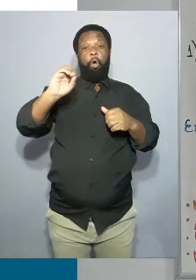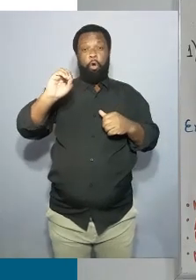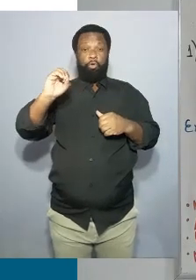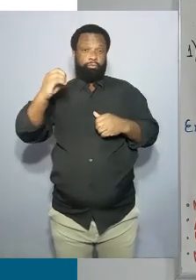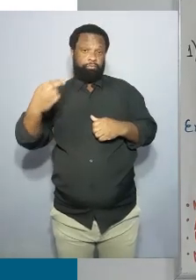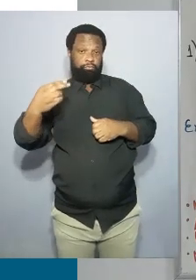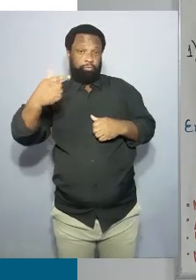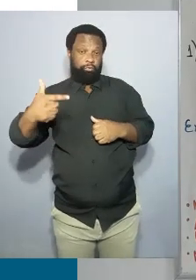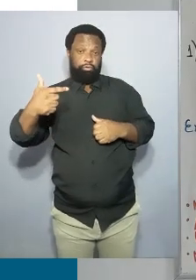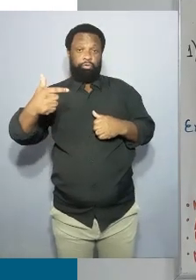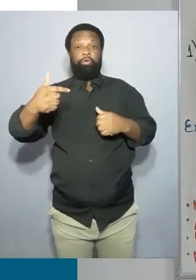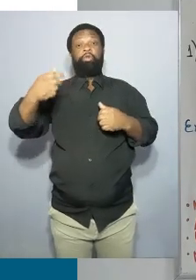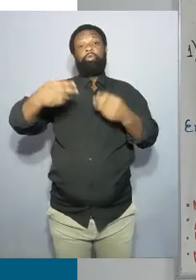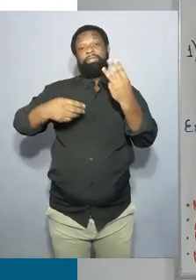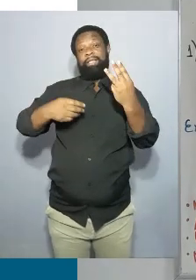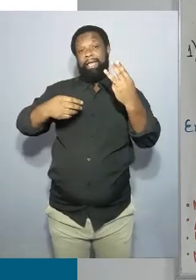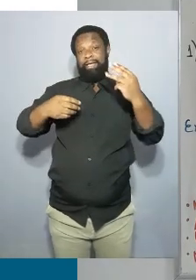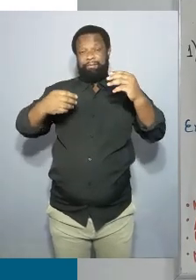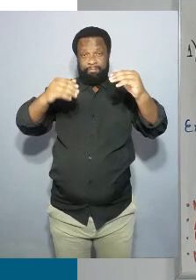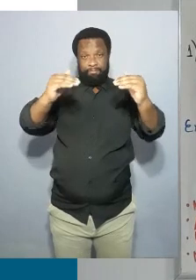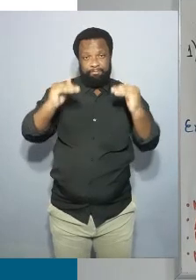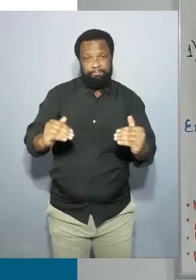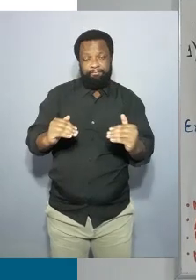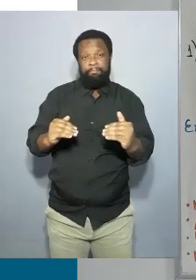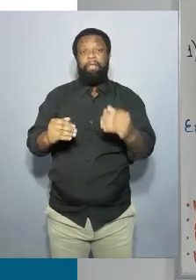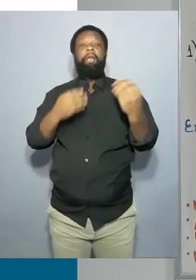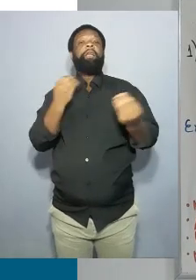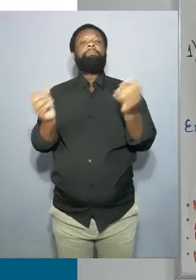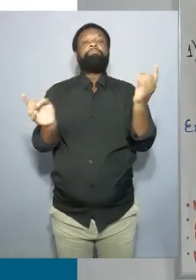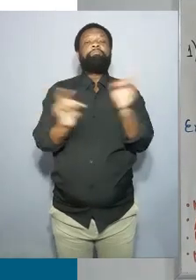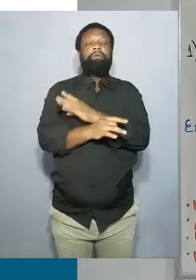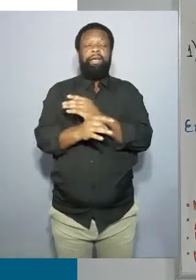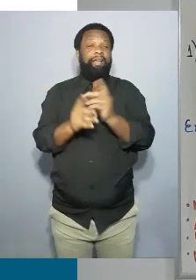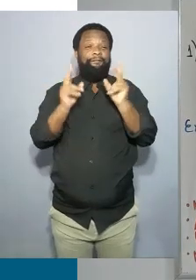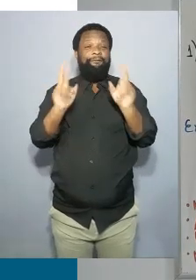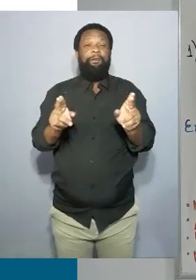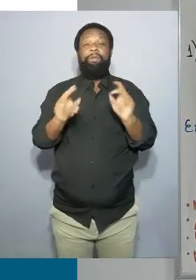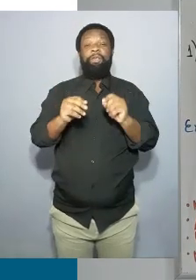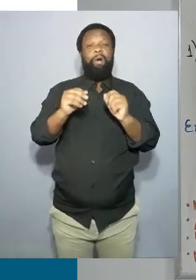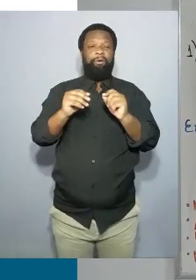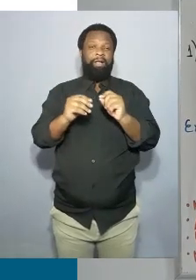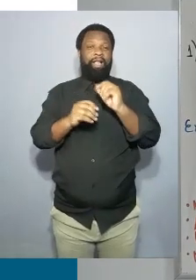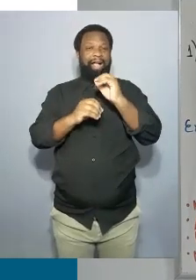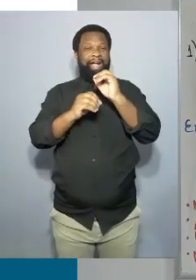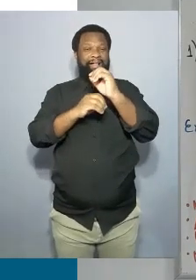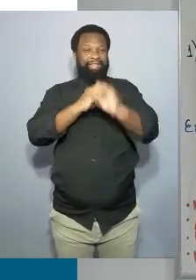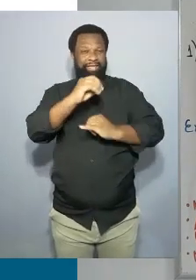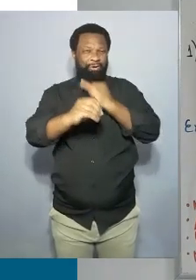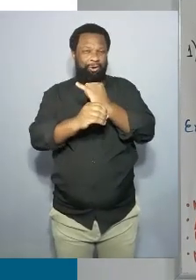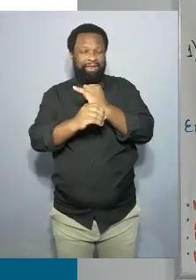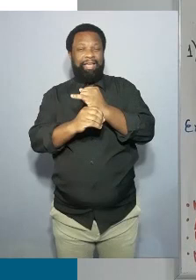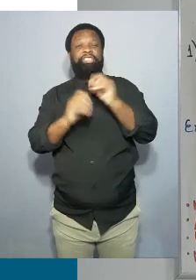baixo e esse 3 do alumínio vem aqui para baixo. E a gente encontra a mesma fórmula iônica que a gente